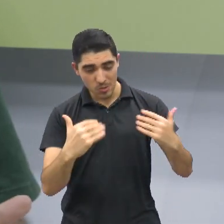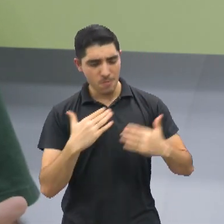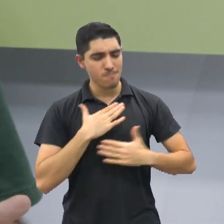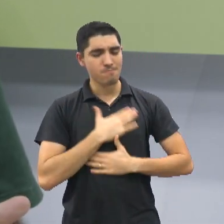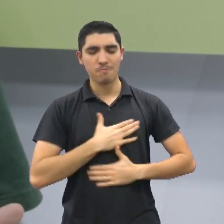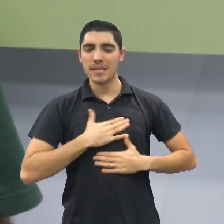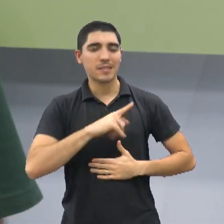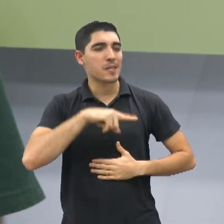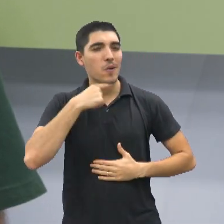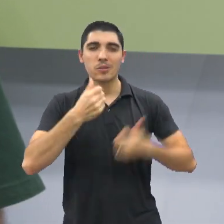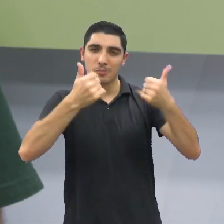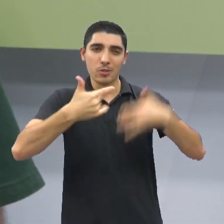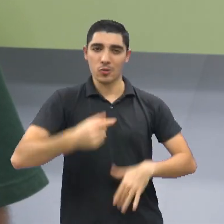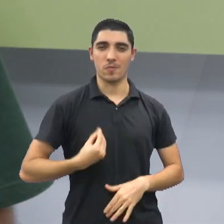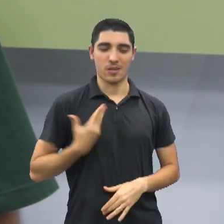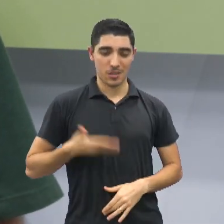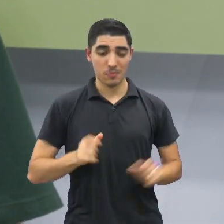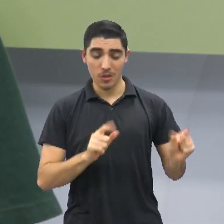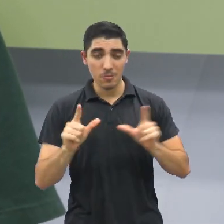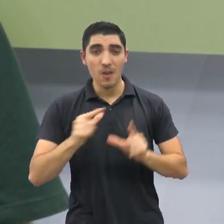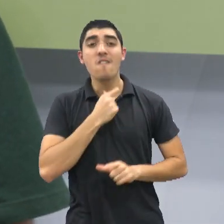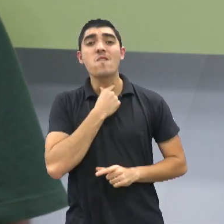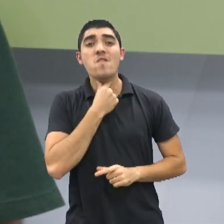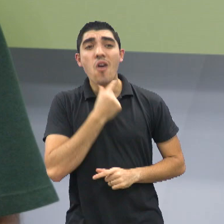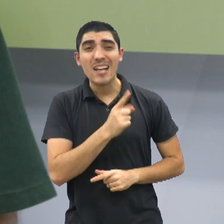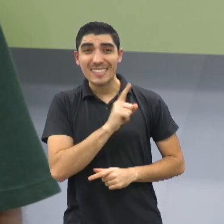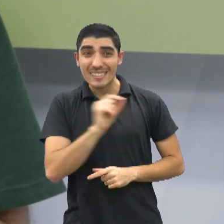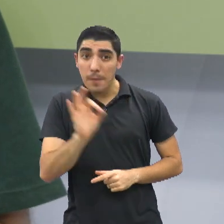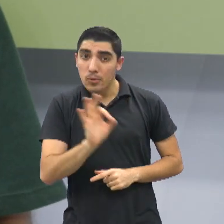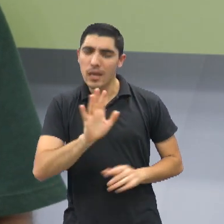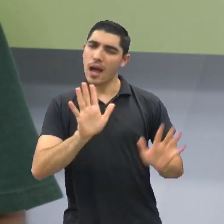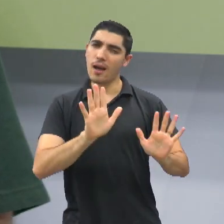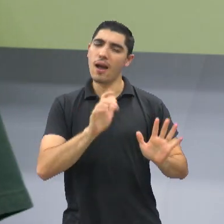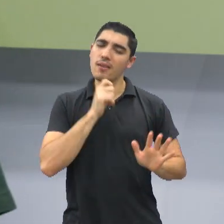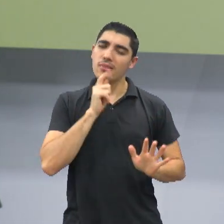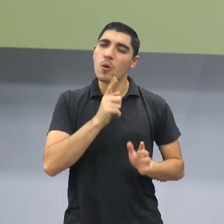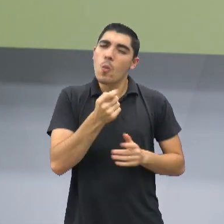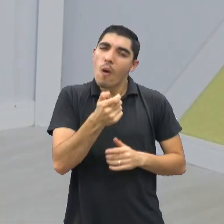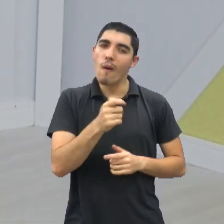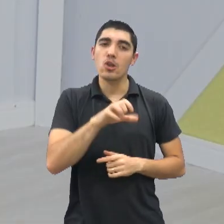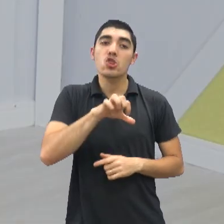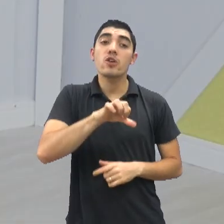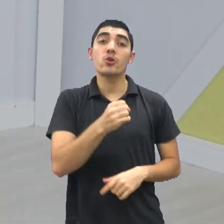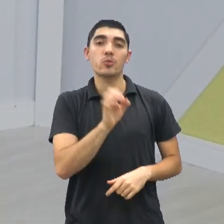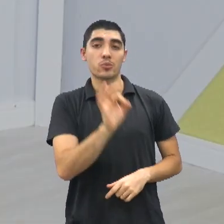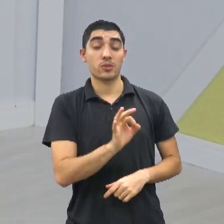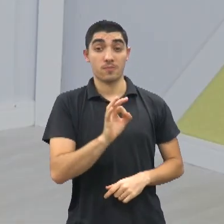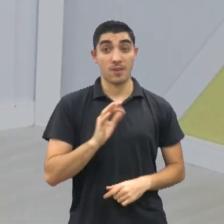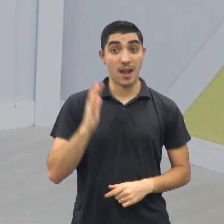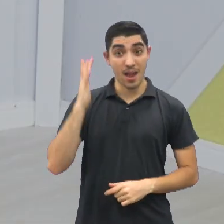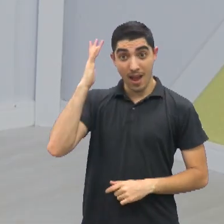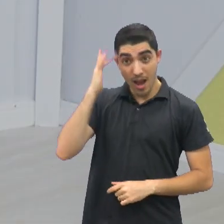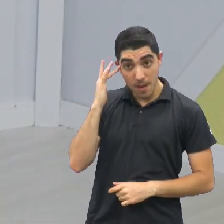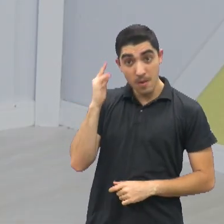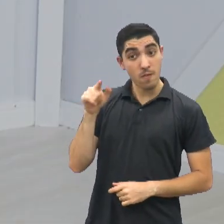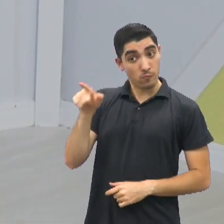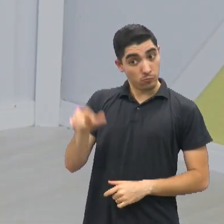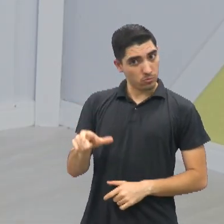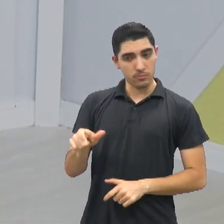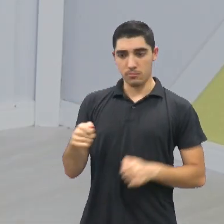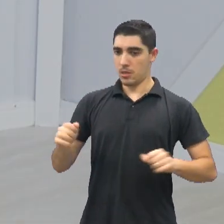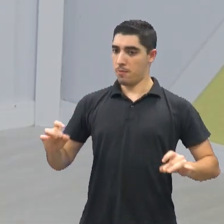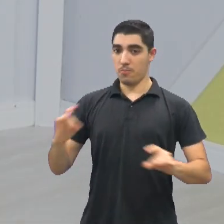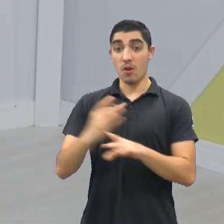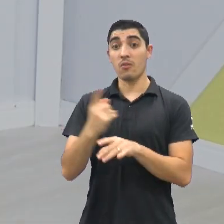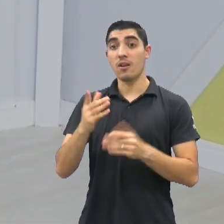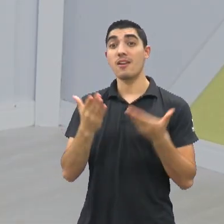estarem mais uma hora do Esporte e a voz ainda não 100% mas quase lá 98% amanhã você tem que estar apostos porque você vai lá em